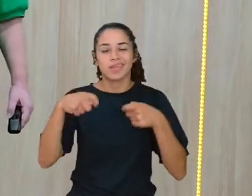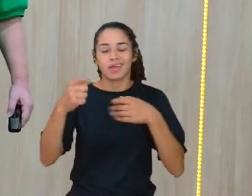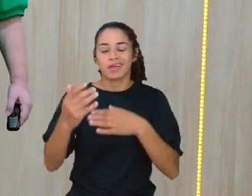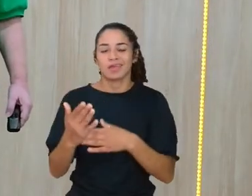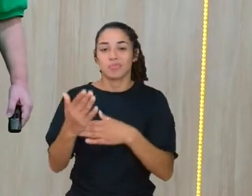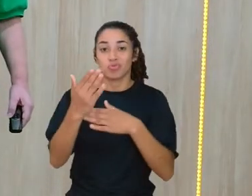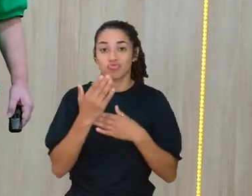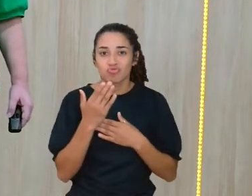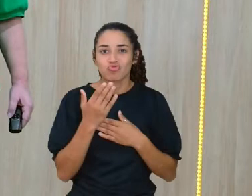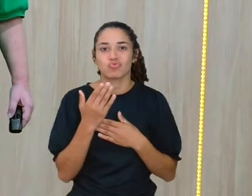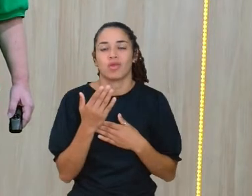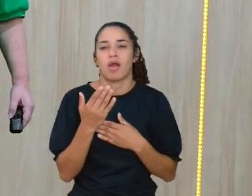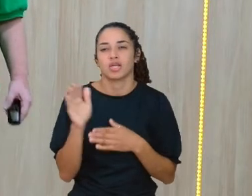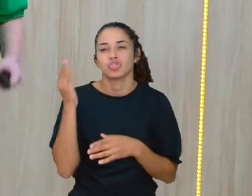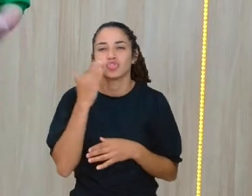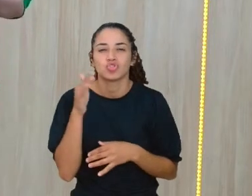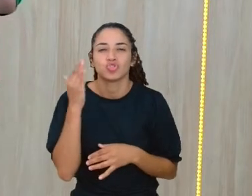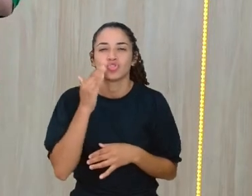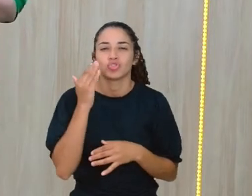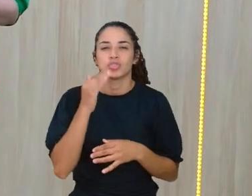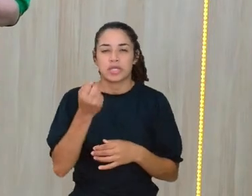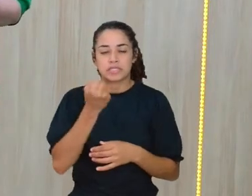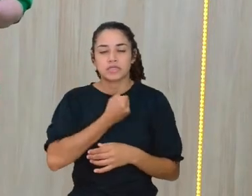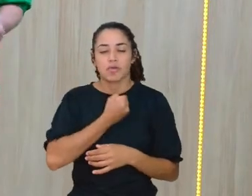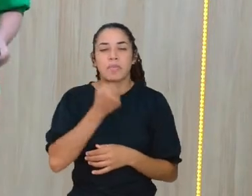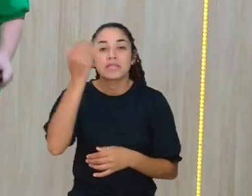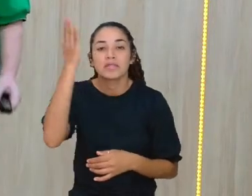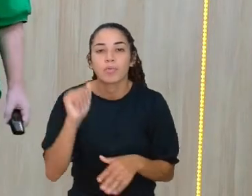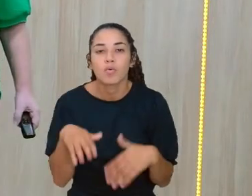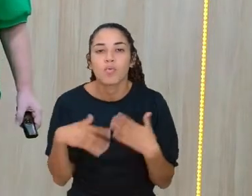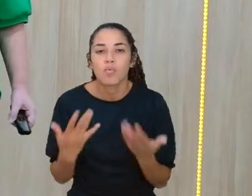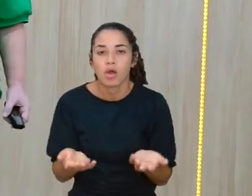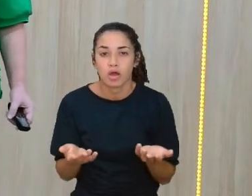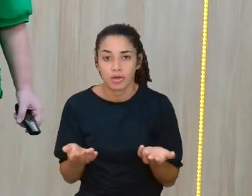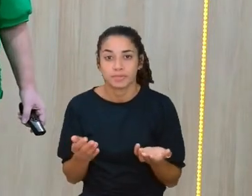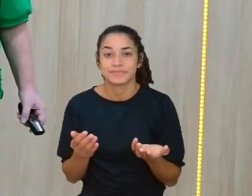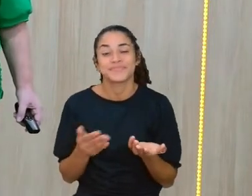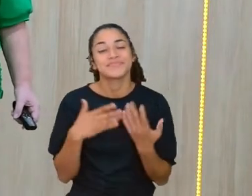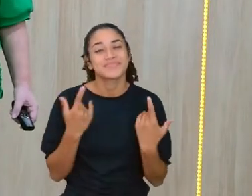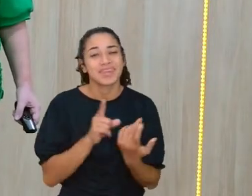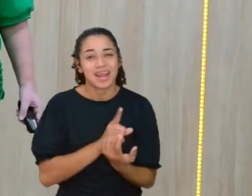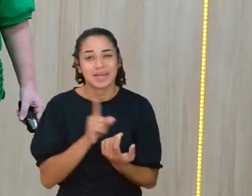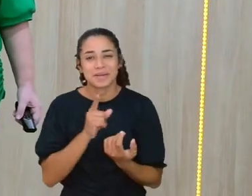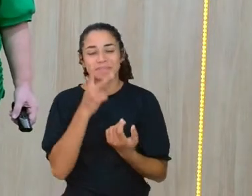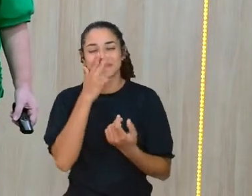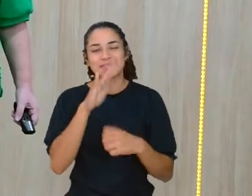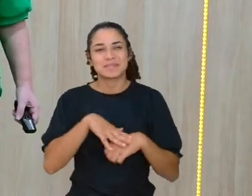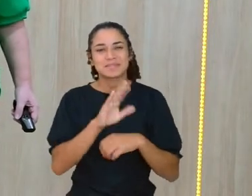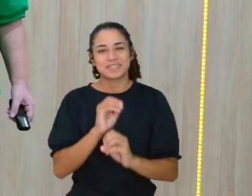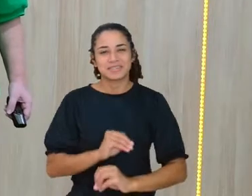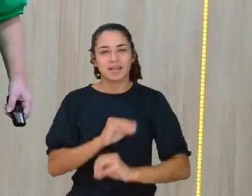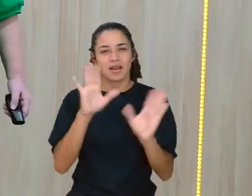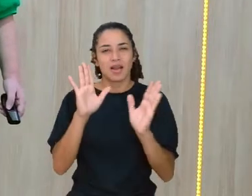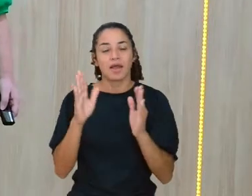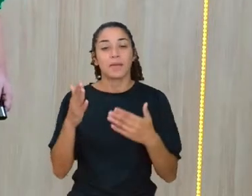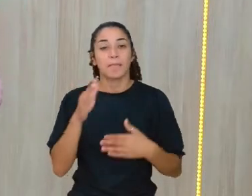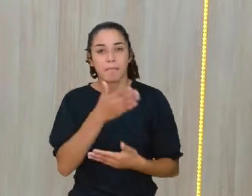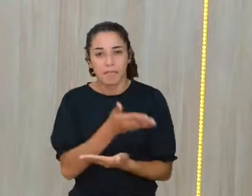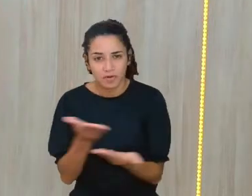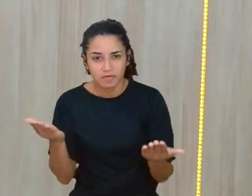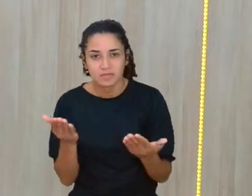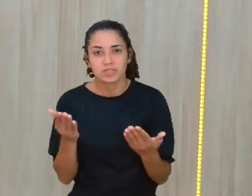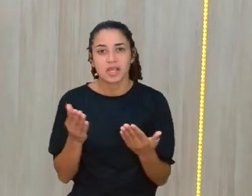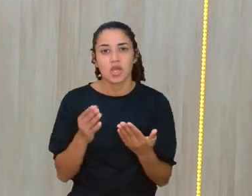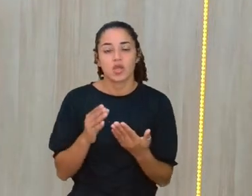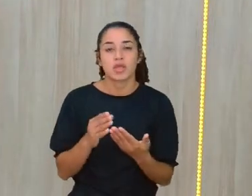medida. Podia ser centímetro, milímetro, mas aqui fica mais claro para vocês que a unidade de medida